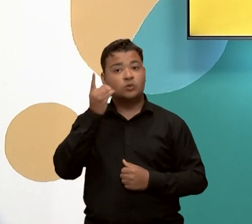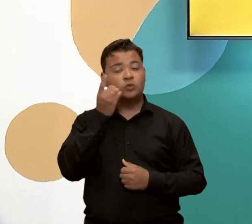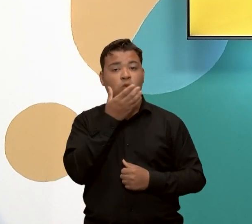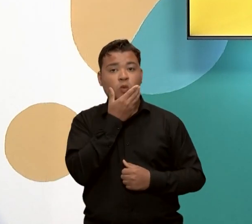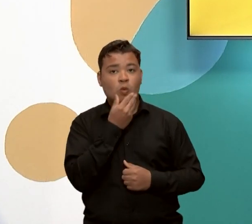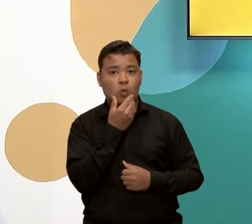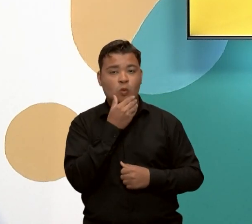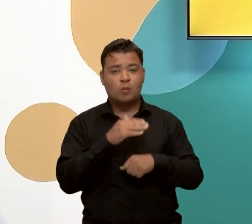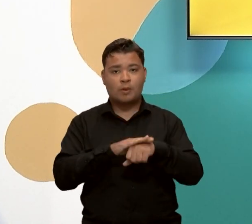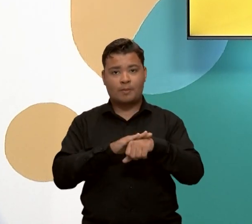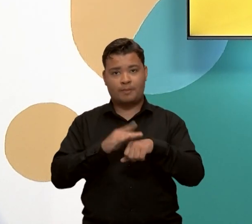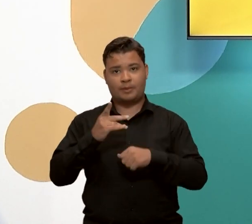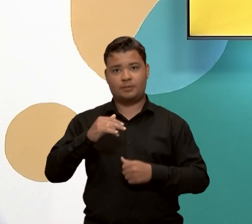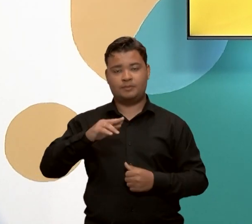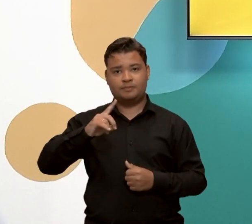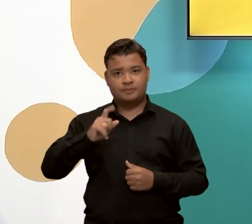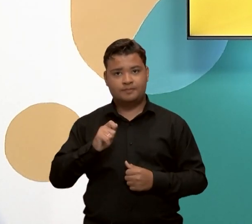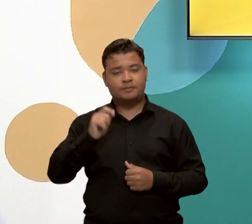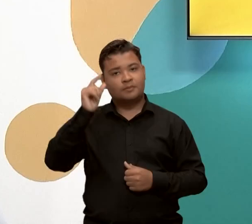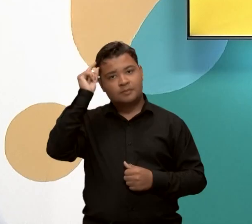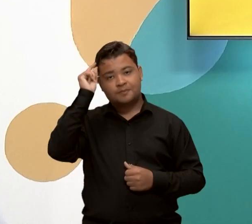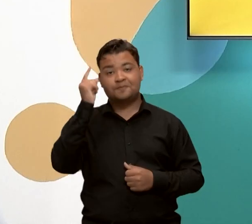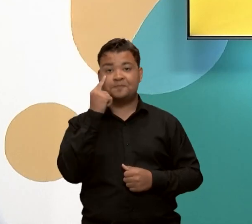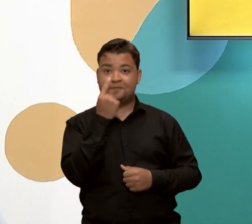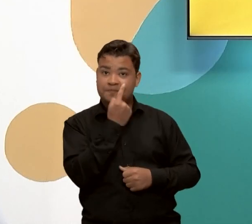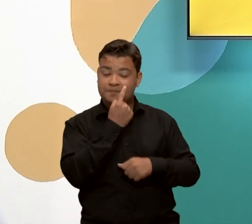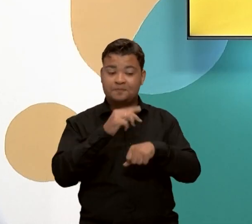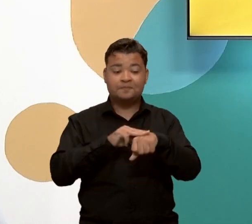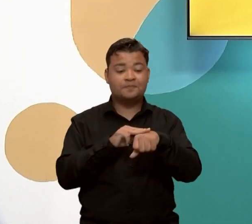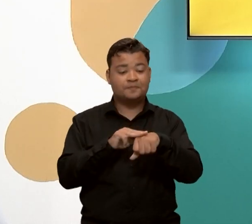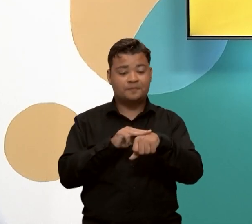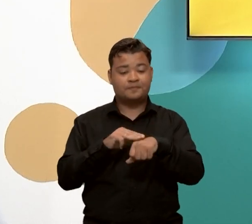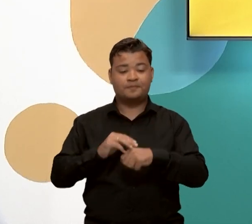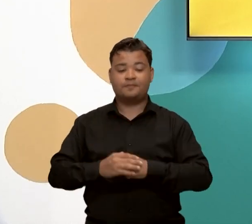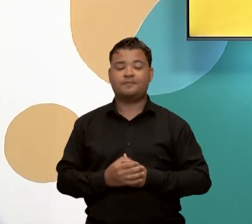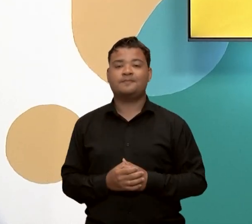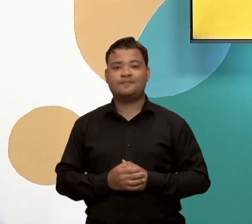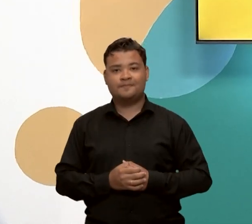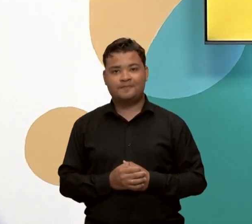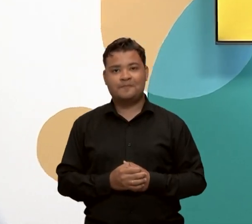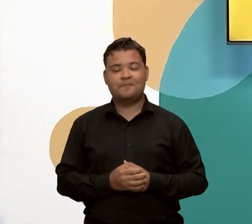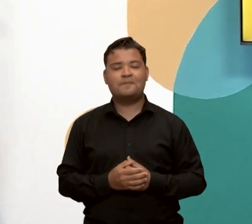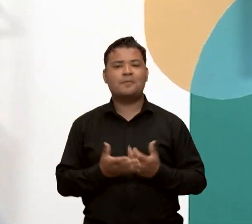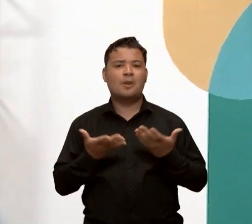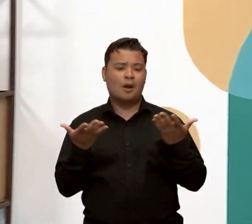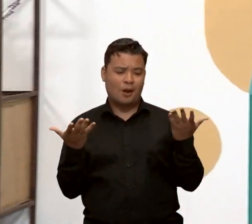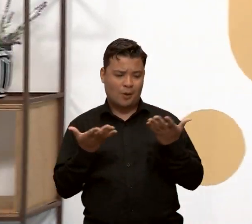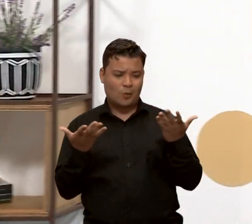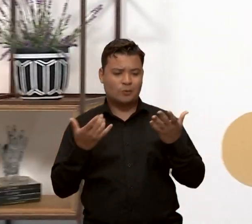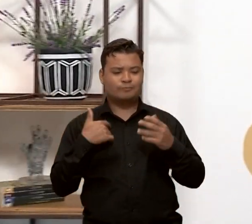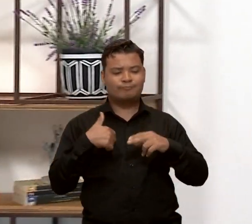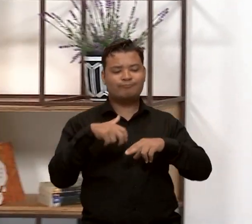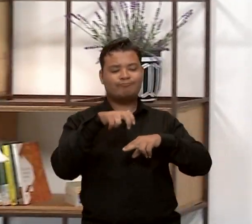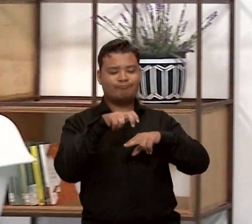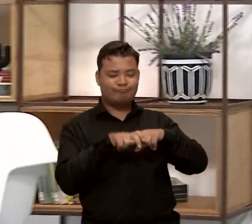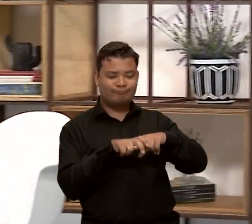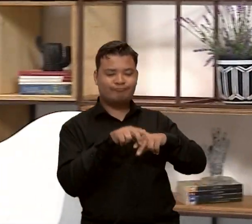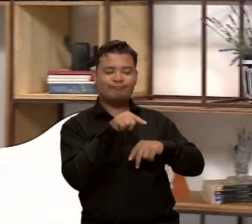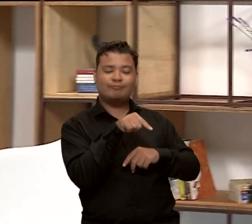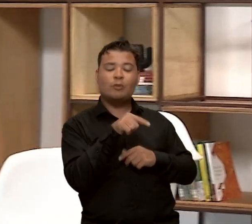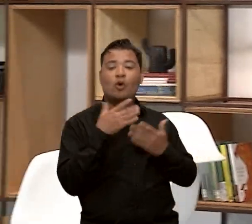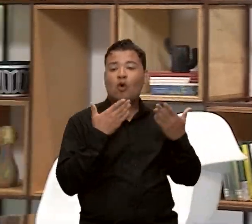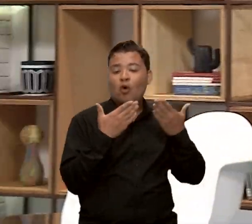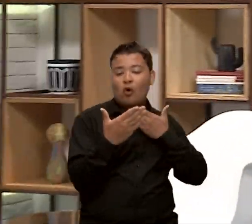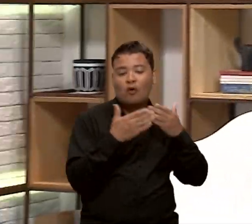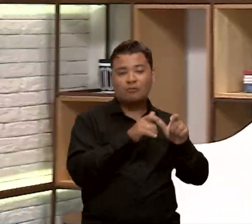como um homem de pele parda, com cabelos e olhos castanhos. Agora eu vou me encaminhar para sentar e conversar com os